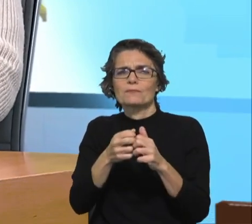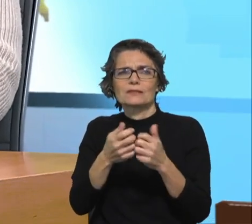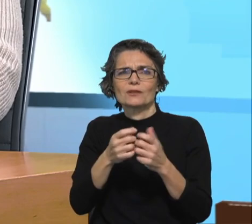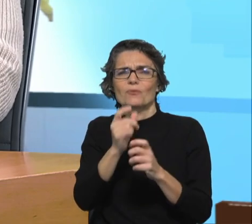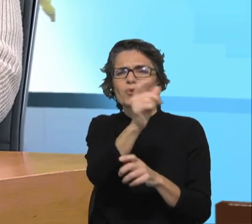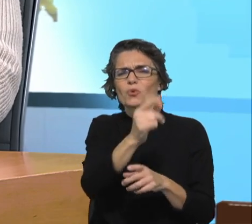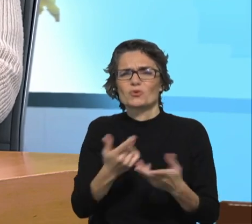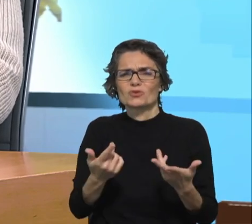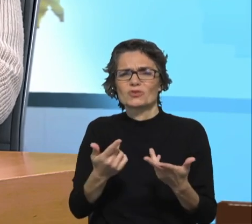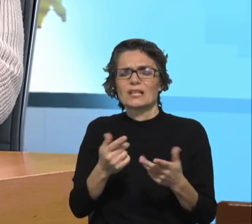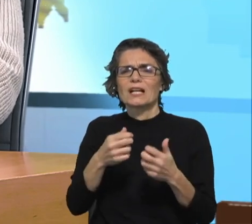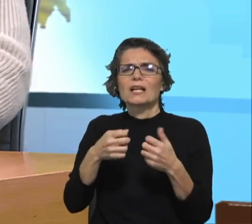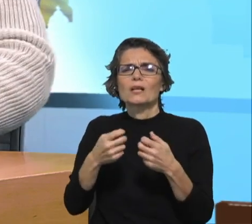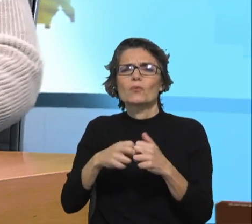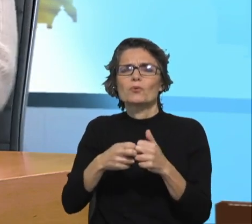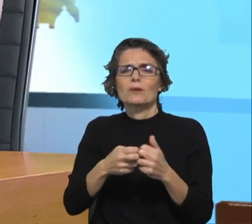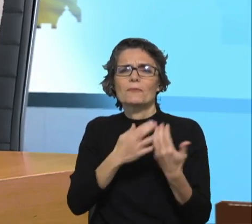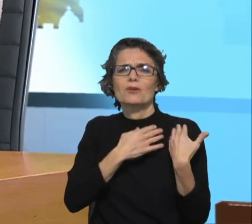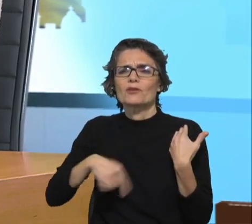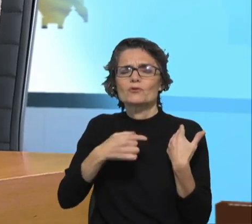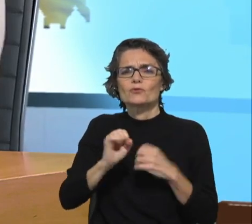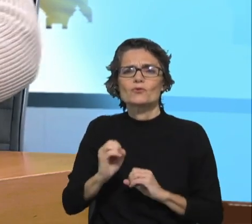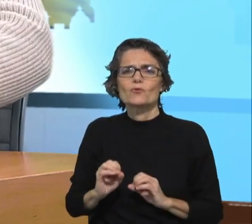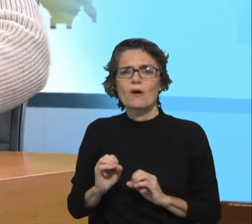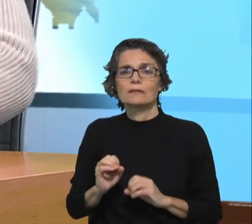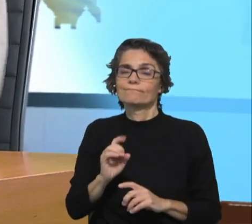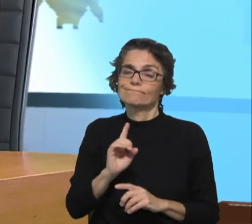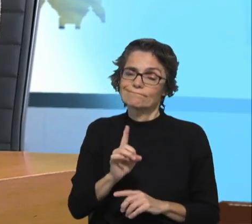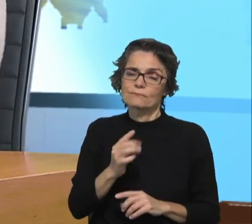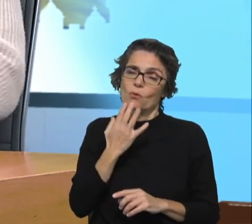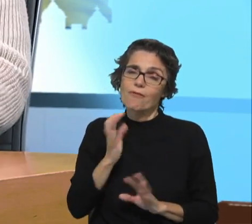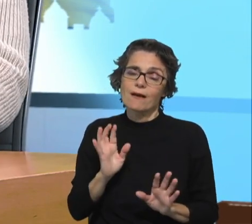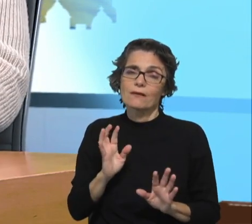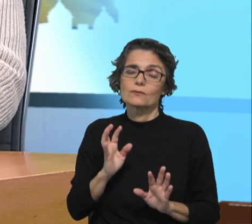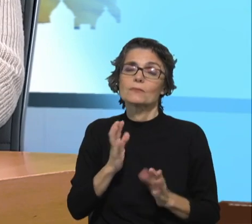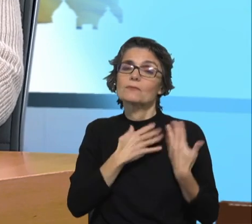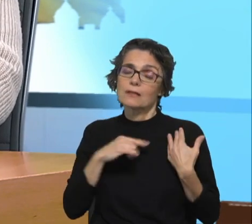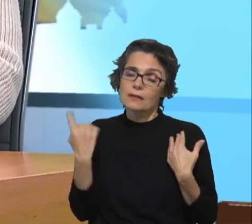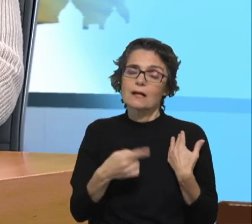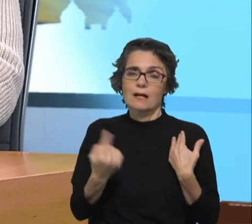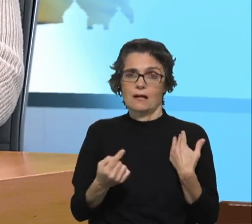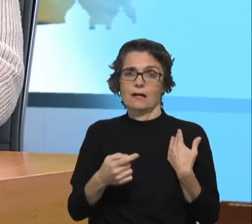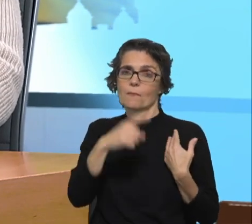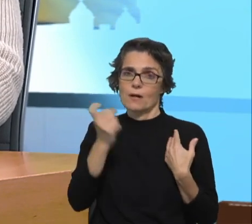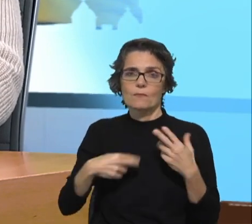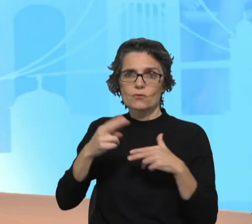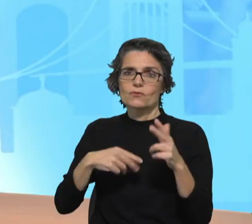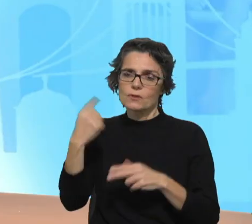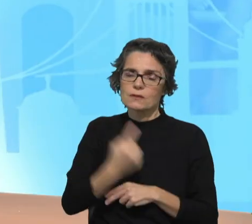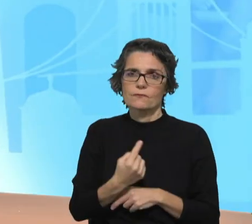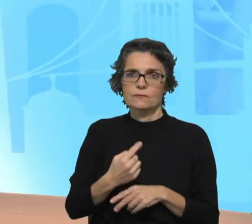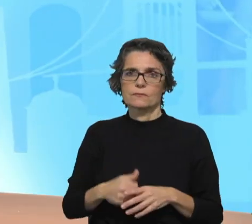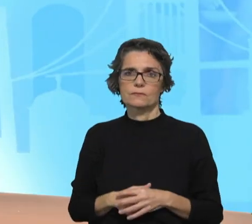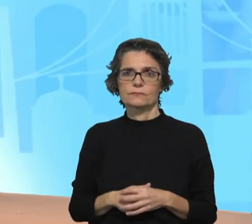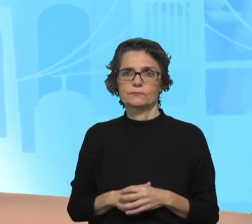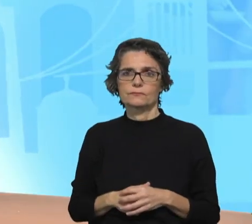influência fundamental se quisermos construir a paz, porque vai ser muito mais difícil fazê-lo. A questão do armamento